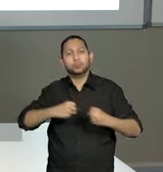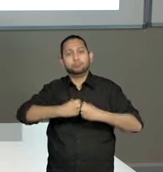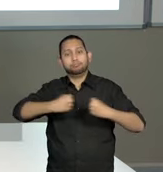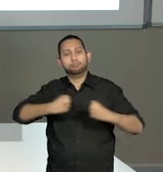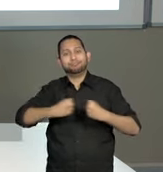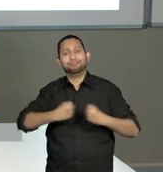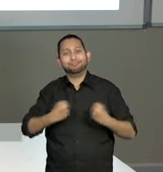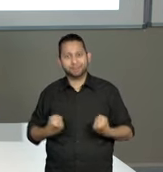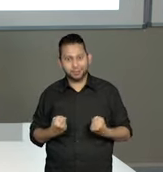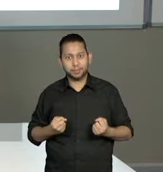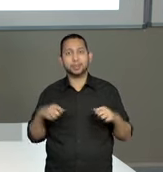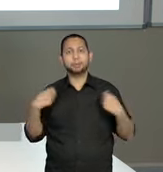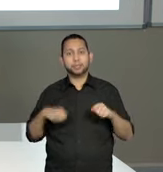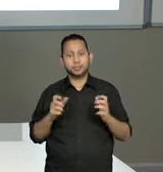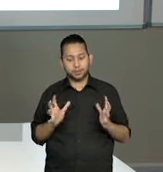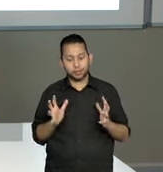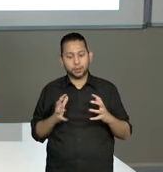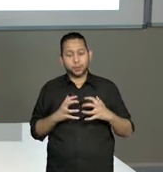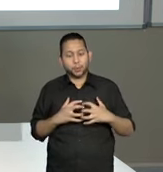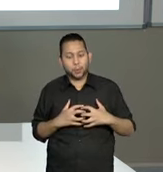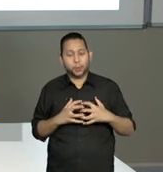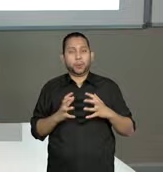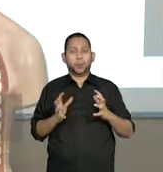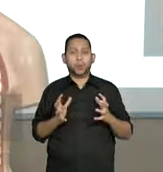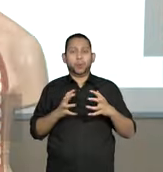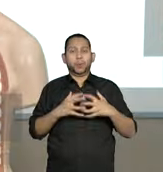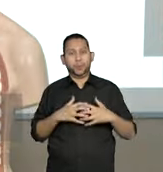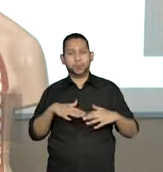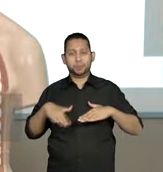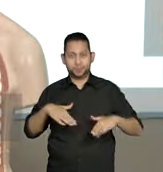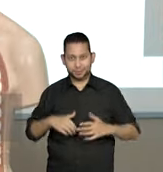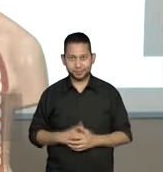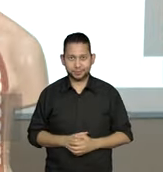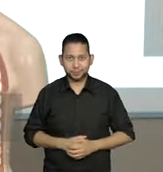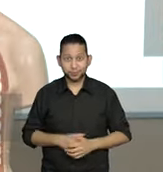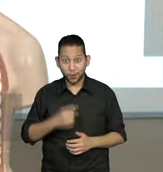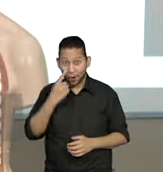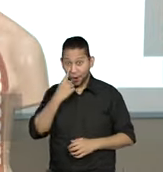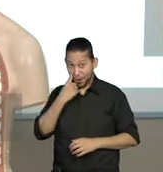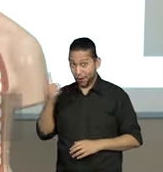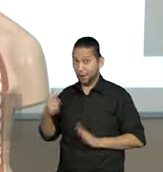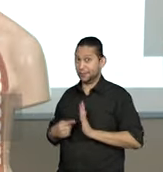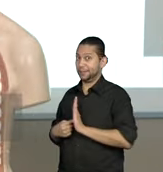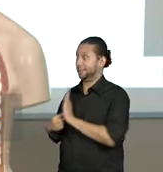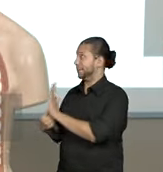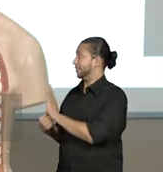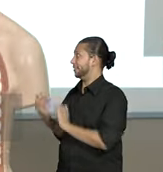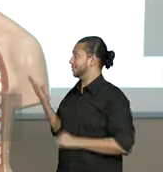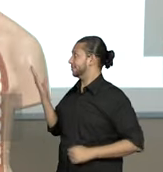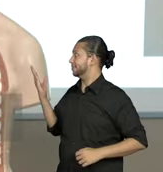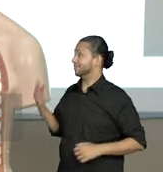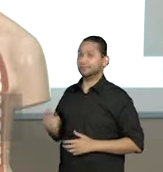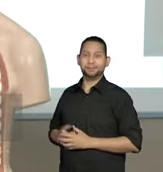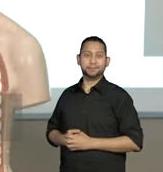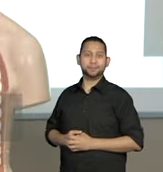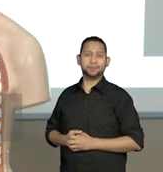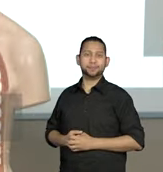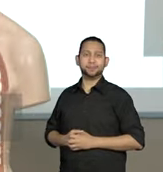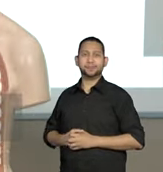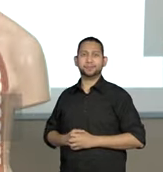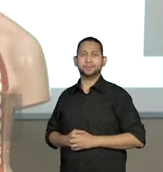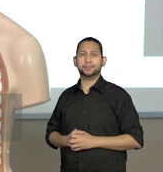pulmões inclui esse movimento. Aqui na nossa caixa torácica, a gente